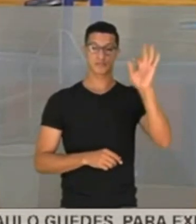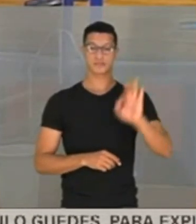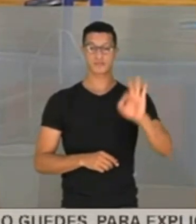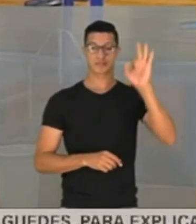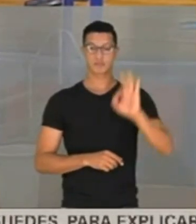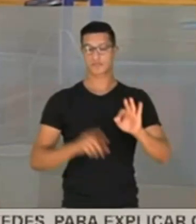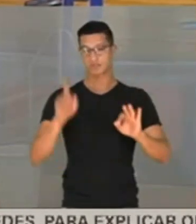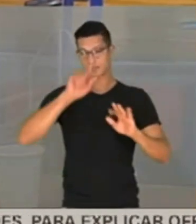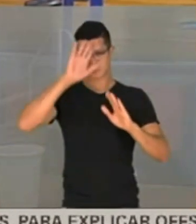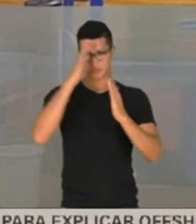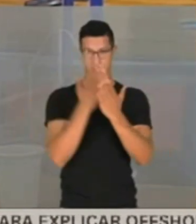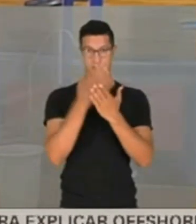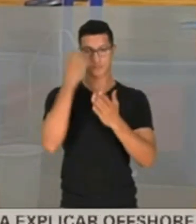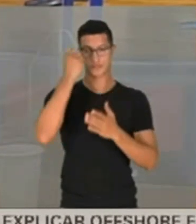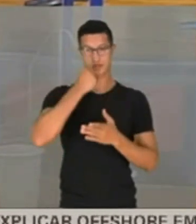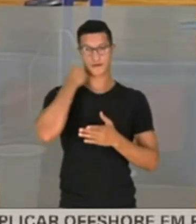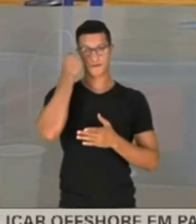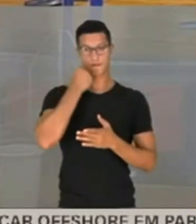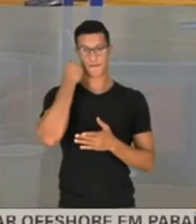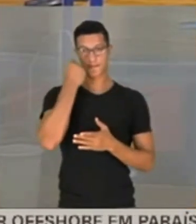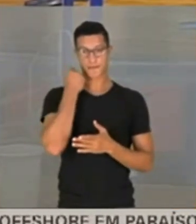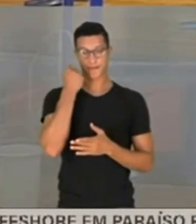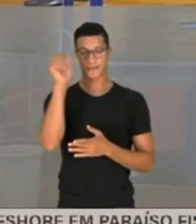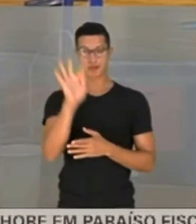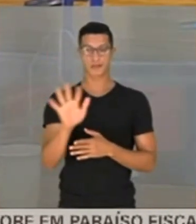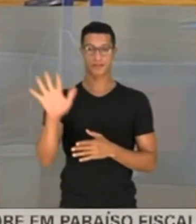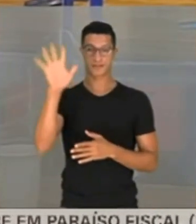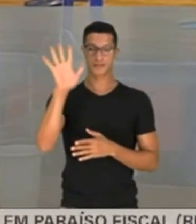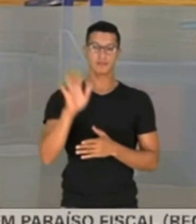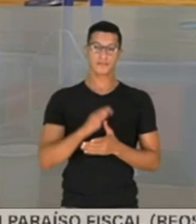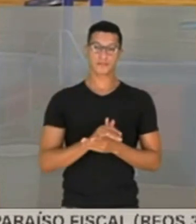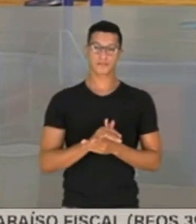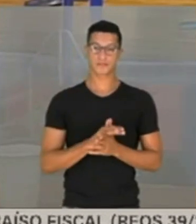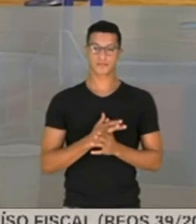76% não confiam no Senado Federal.